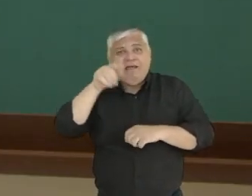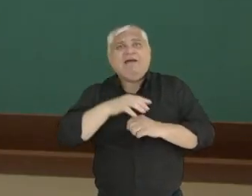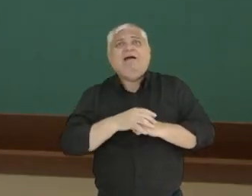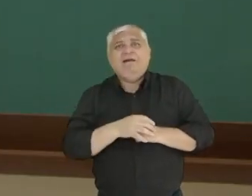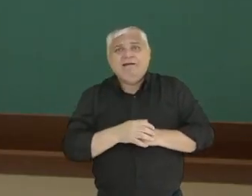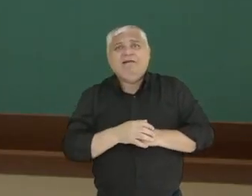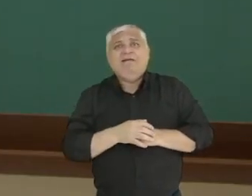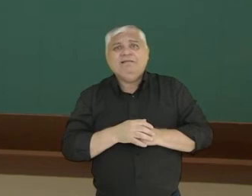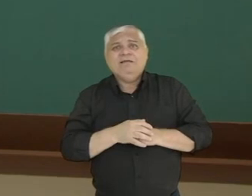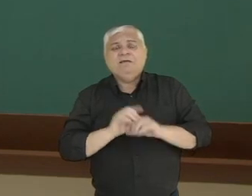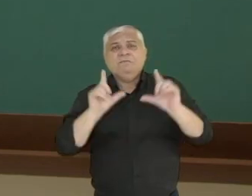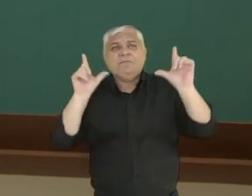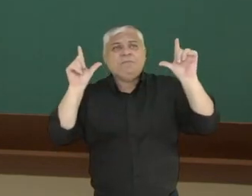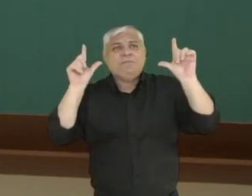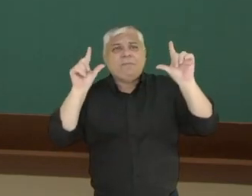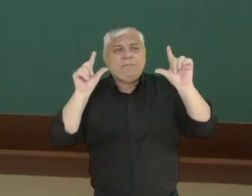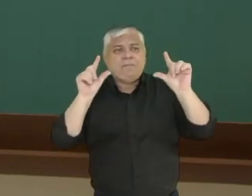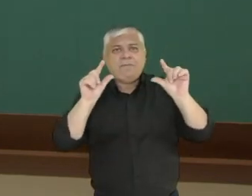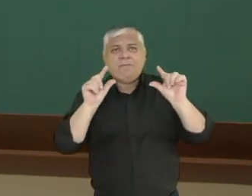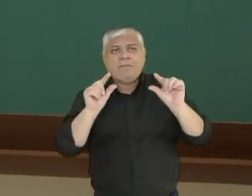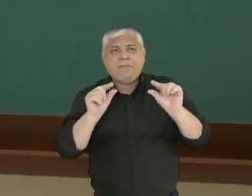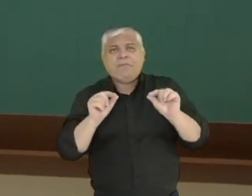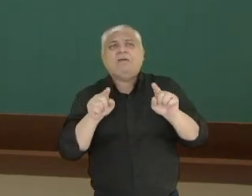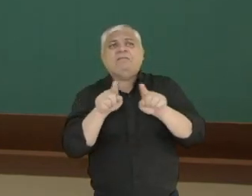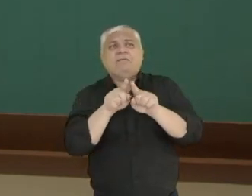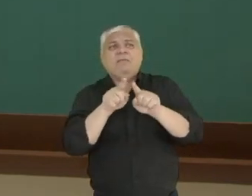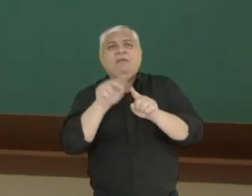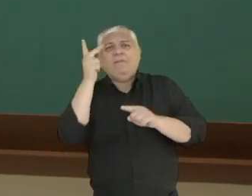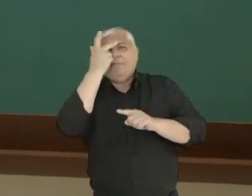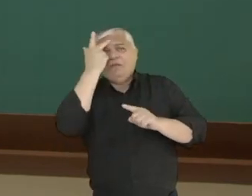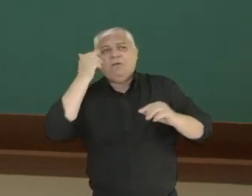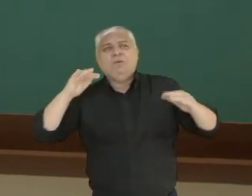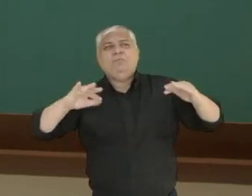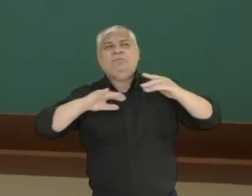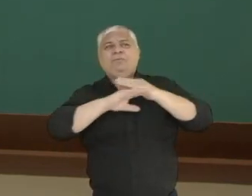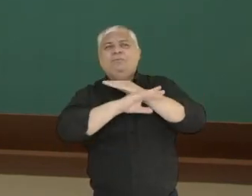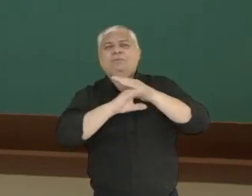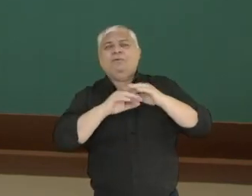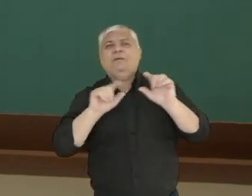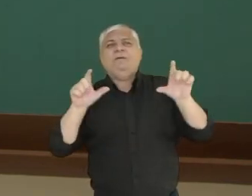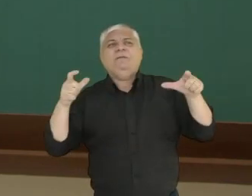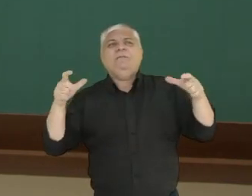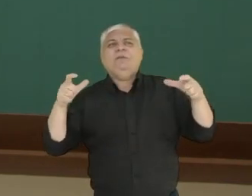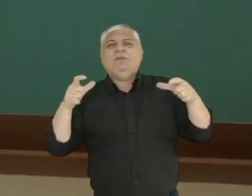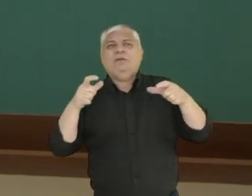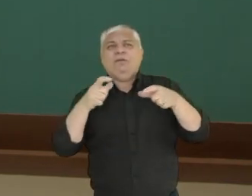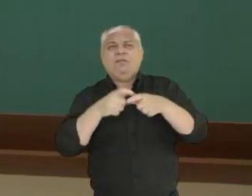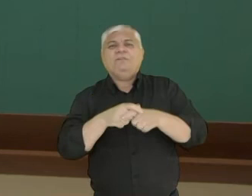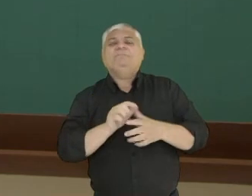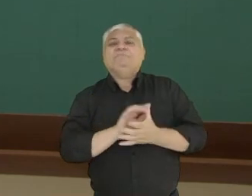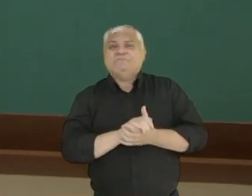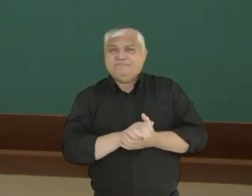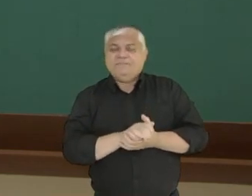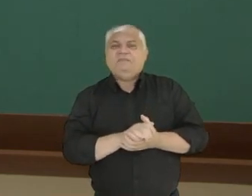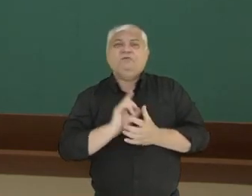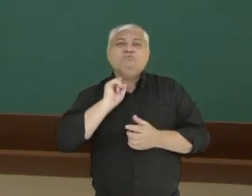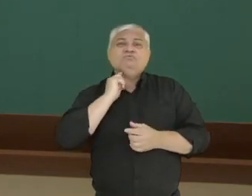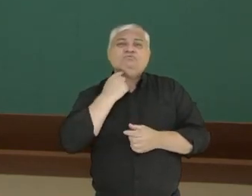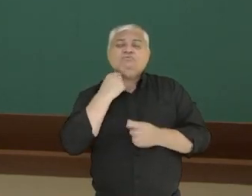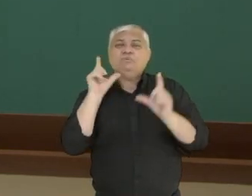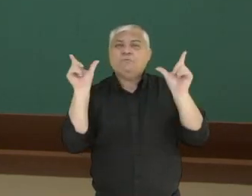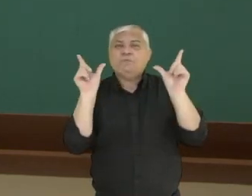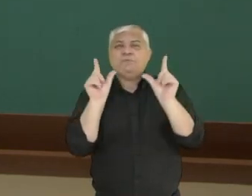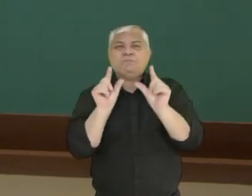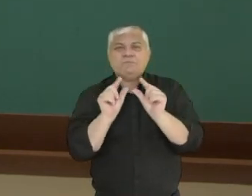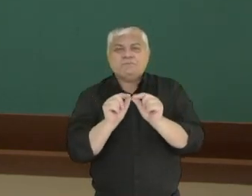econômicas, a redução de circulação das pessoas resultou no quê? Numa redução na emissão de poluentes